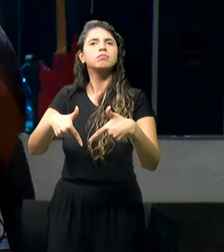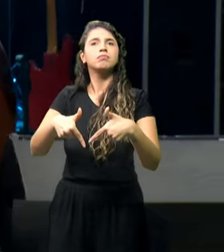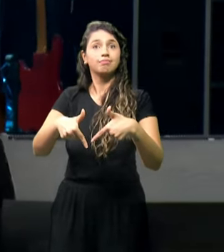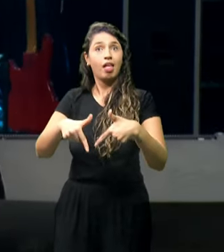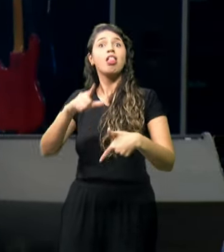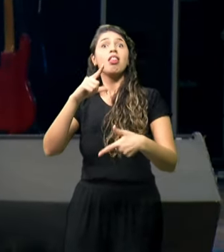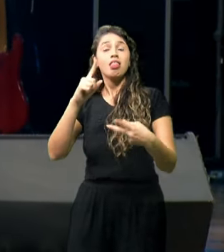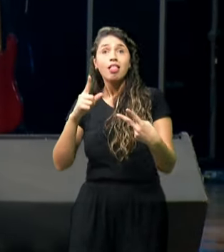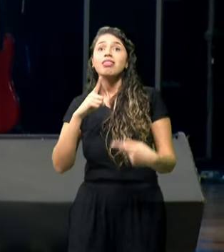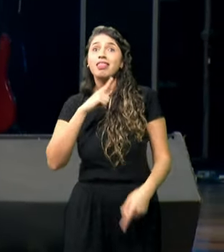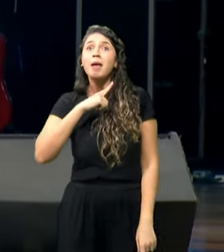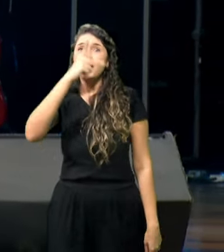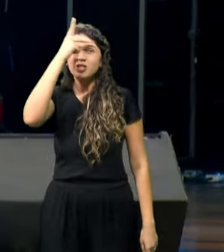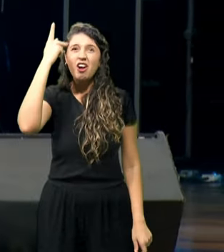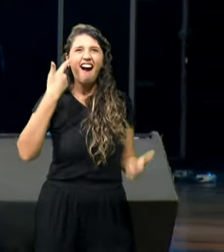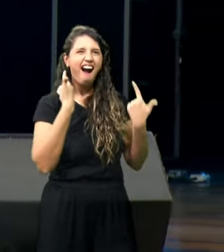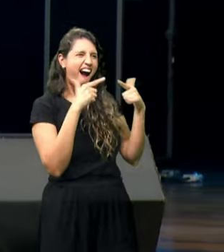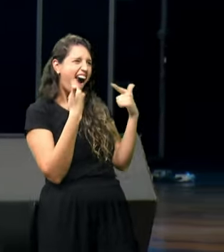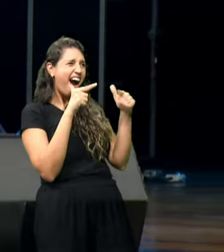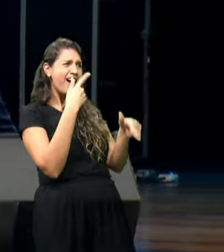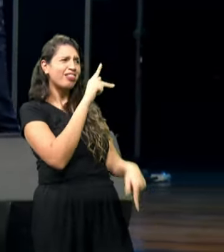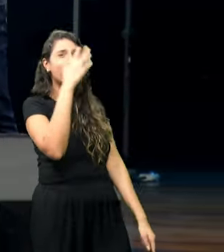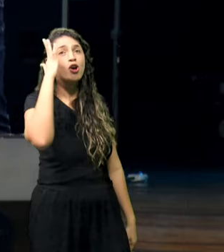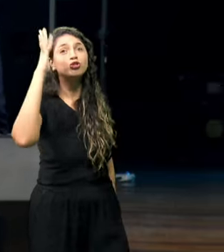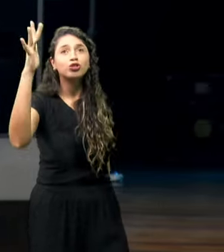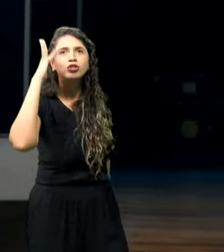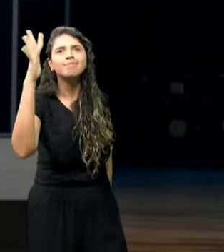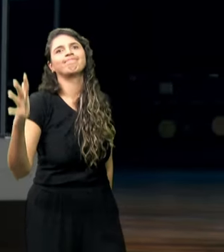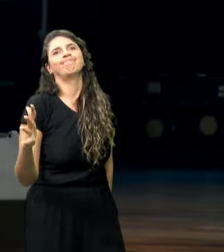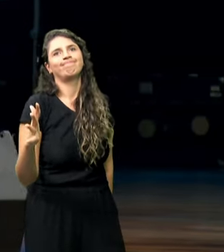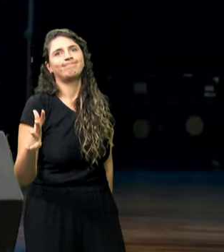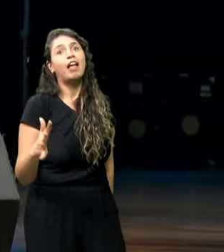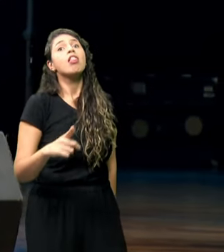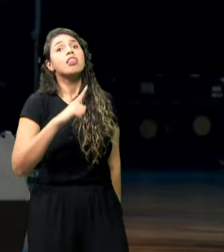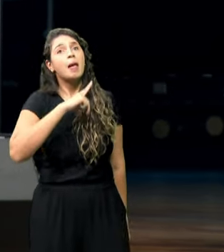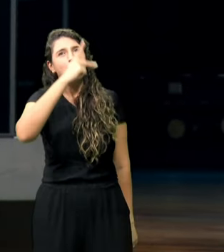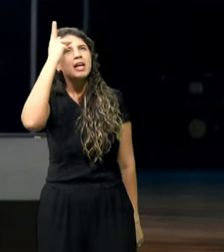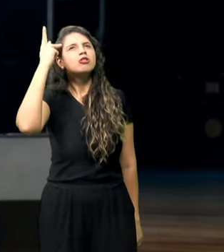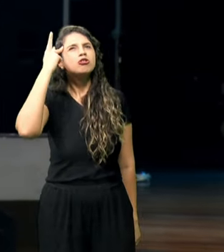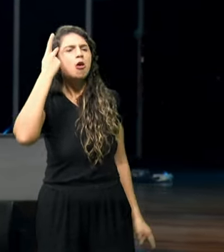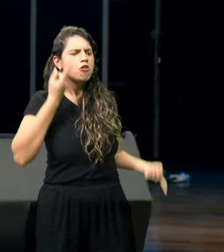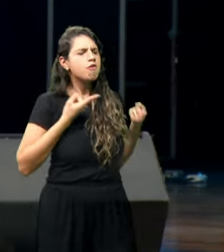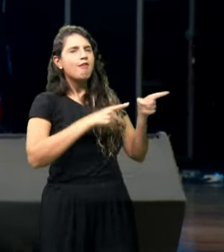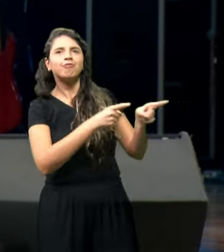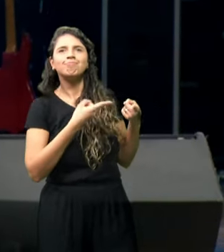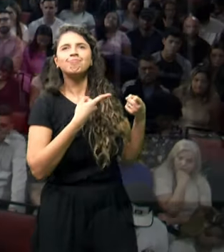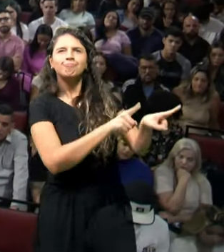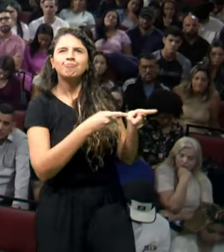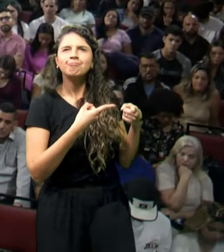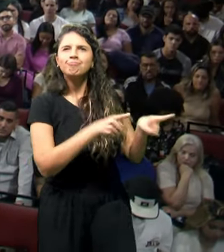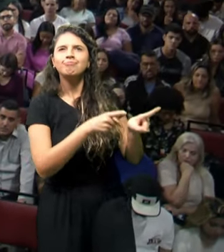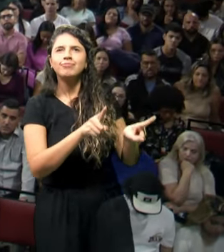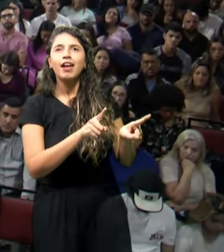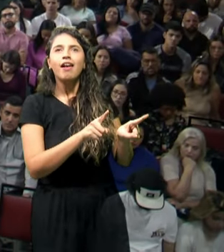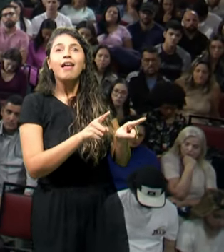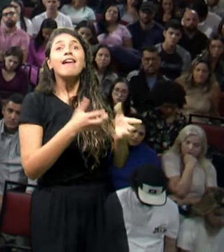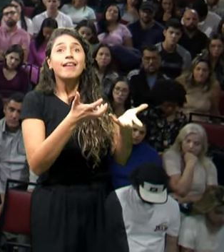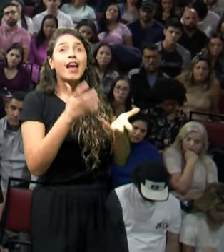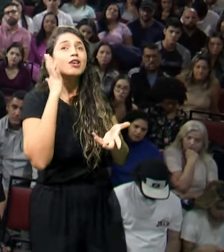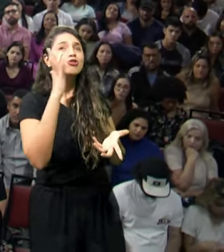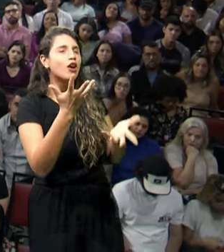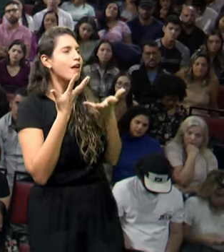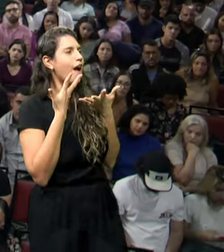para debochar do teu sonho. Vai ter gente para querer desviar você do teu sonho. Vai ter gente querendo o teu sonho. Vai